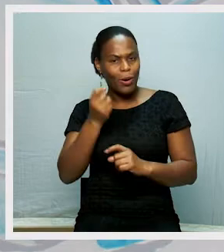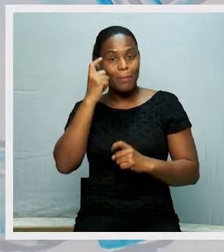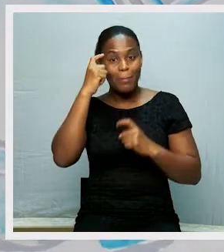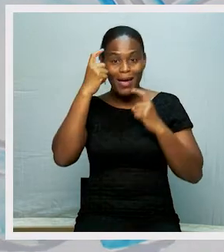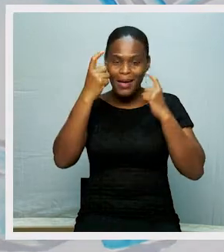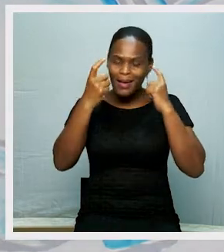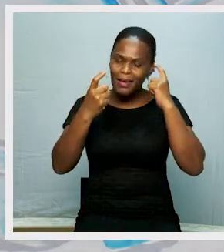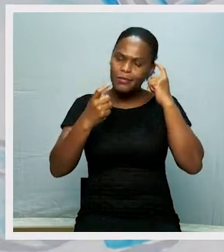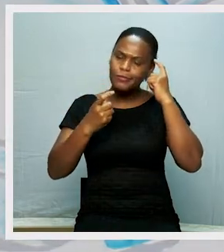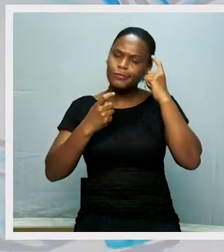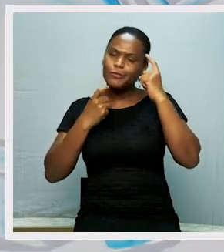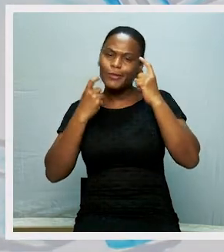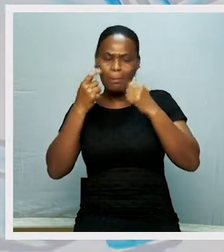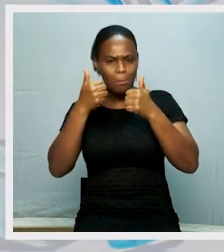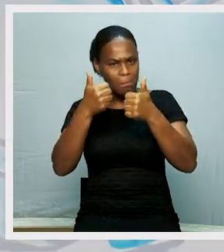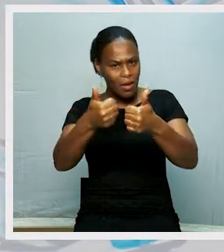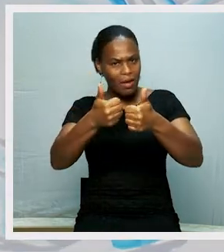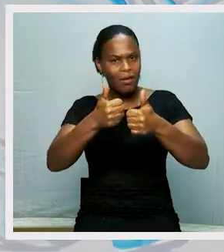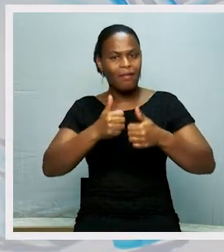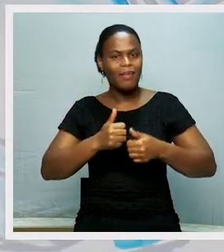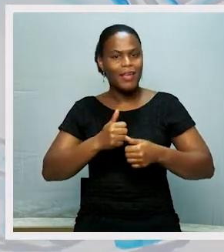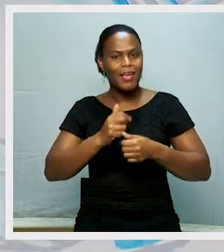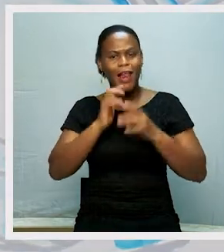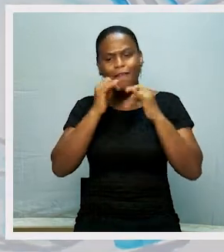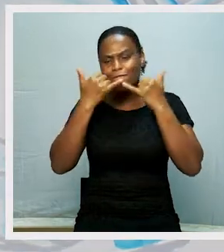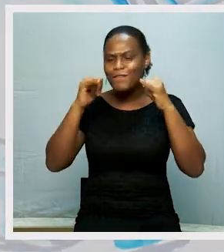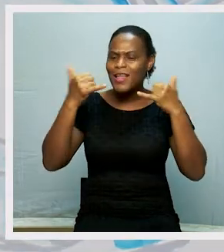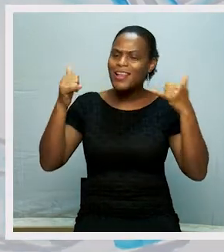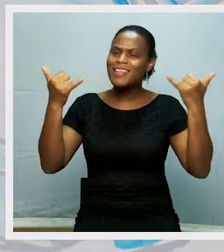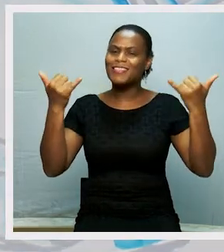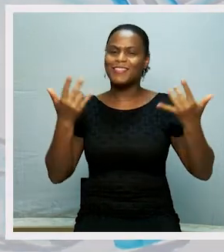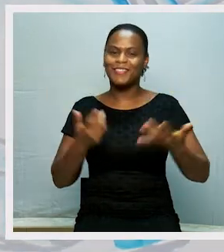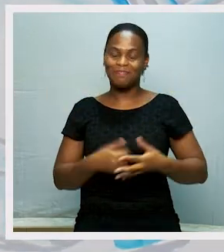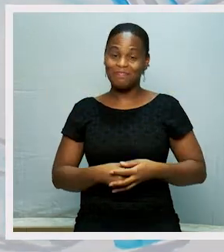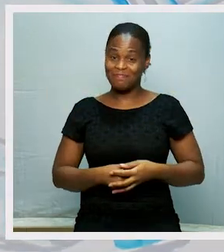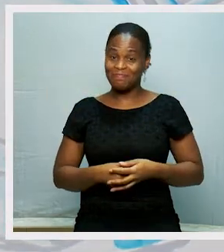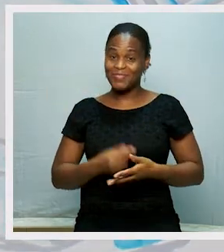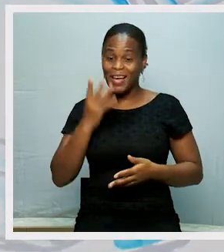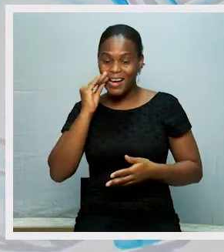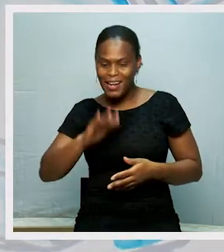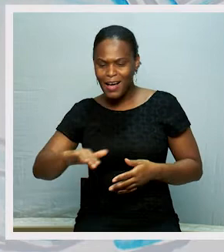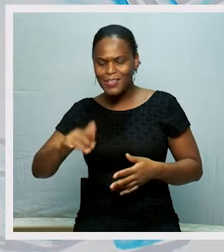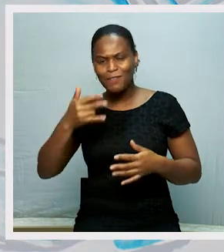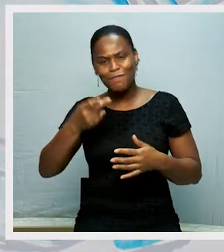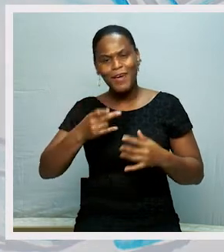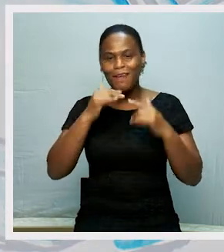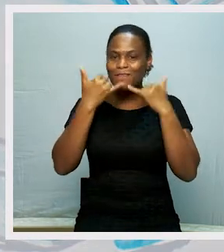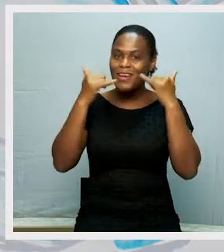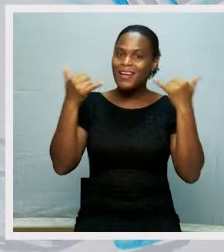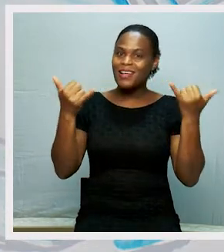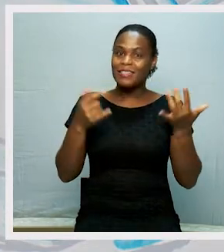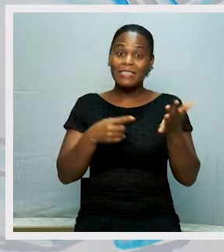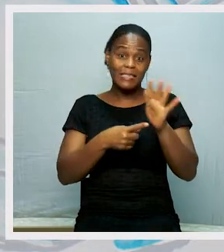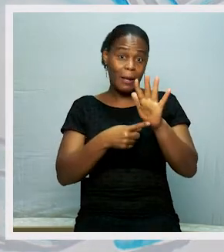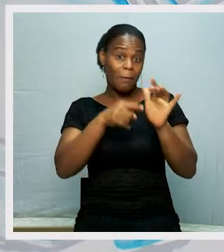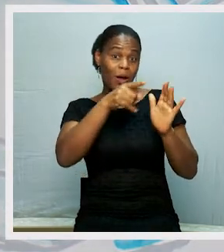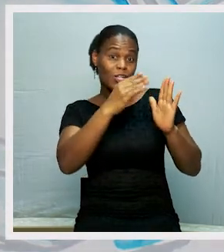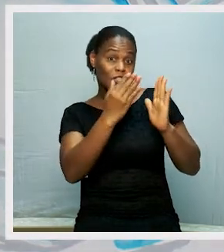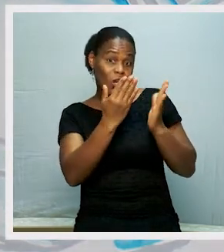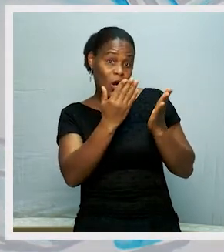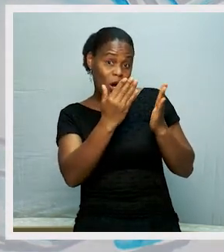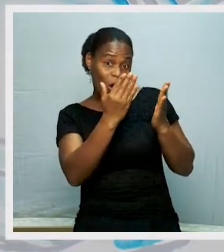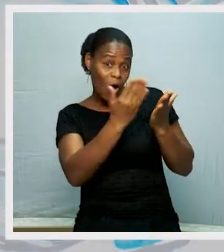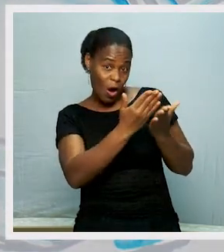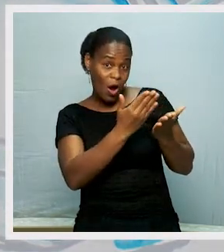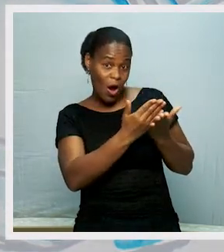melhor, consegue raciocinar melhor. É uma criança mesmo feliz. Por exemplo, na escola, a